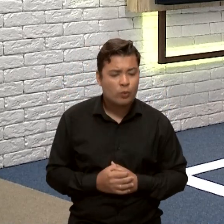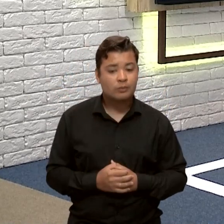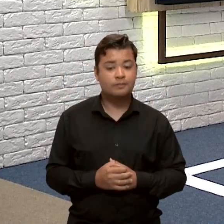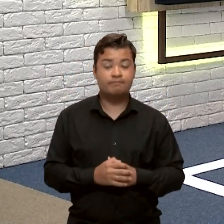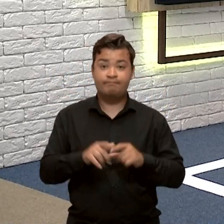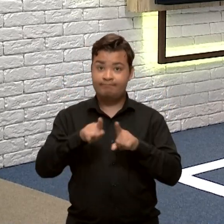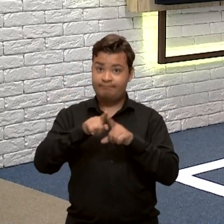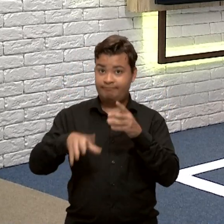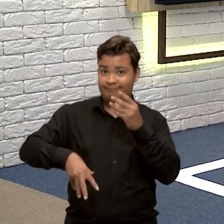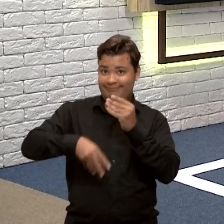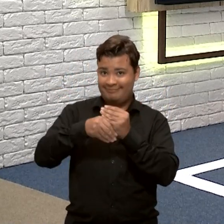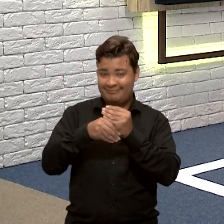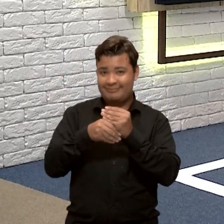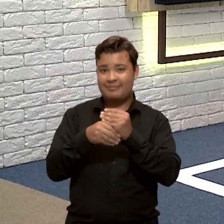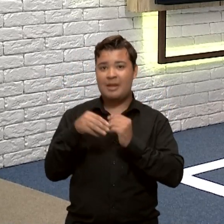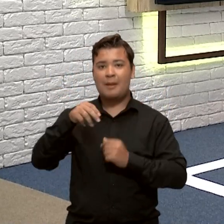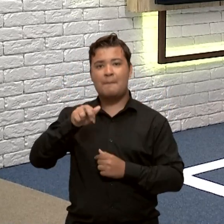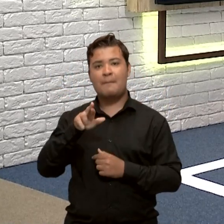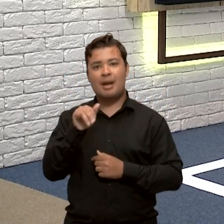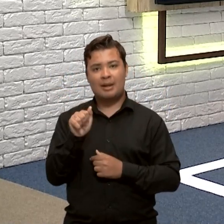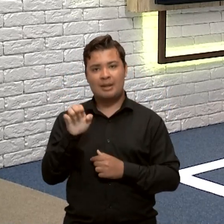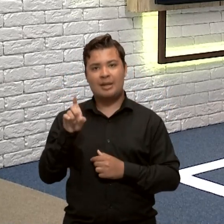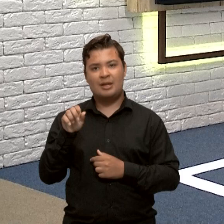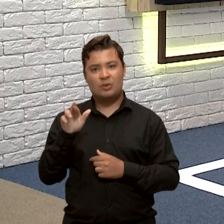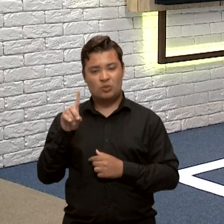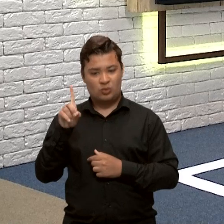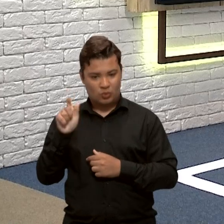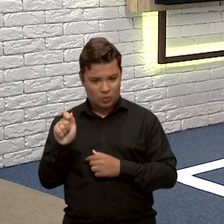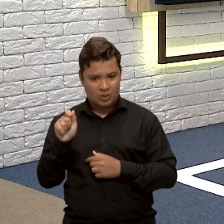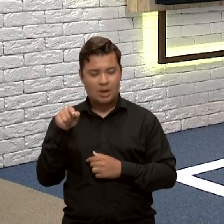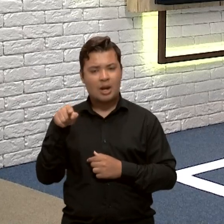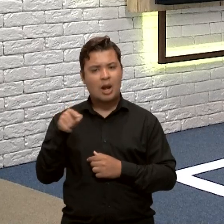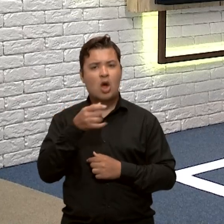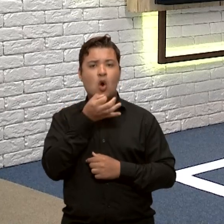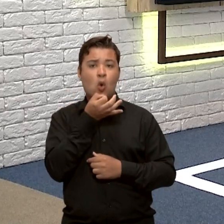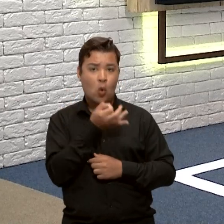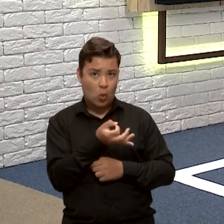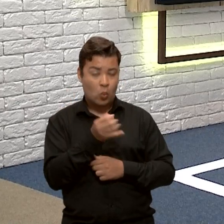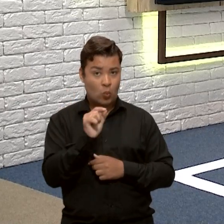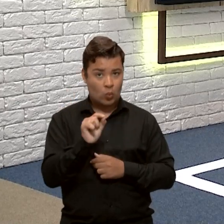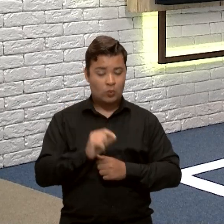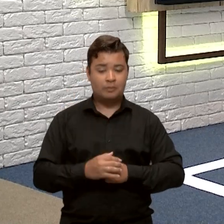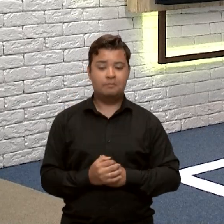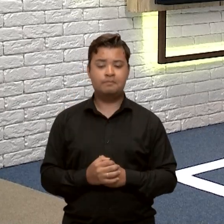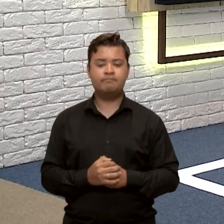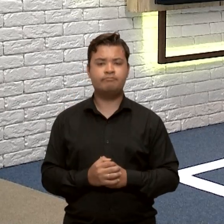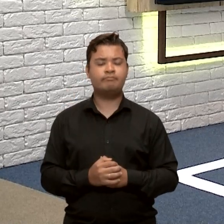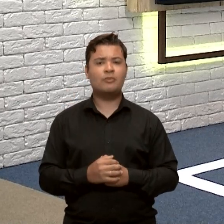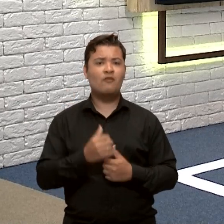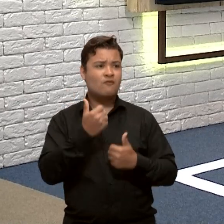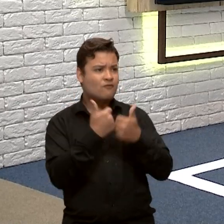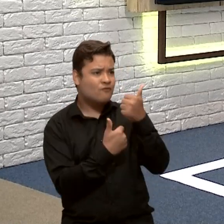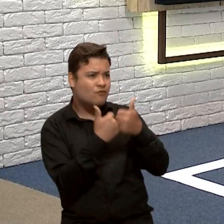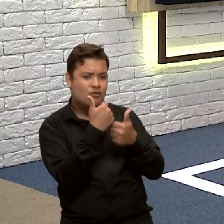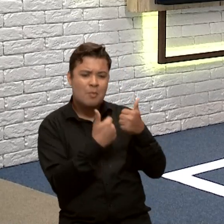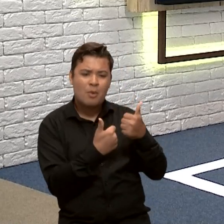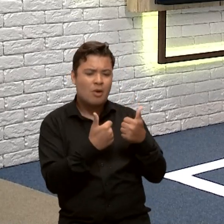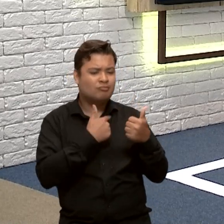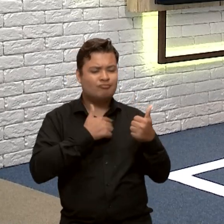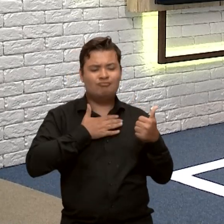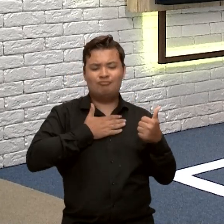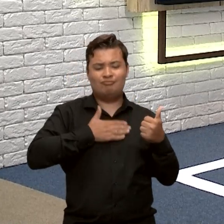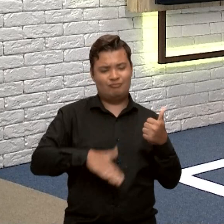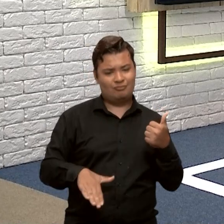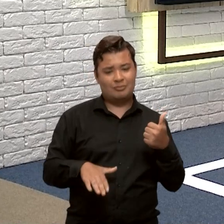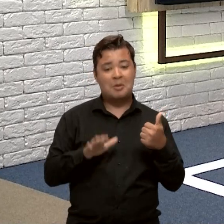da Maria Eduarda Limonge, lá no nosso YouTube da TV UFG. Ela fala assim, ó, eu não gosto de futebol, mas fico super